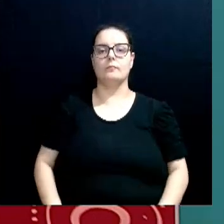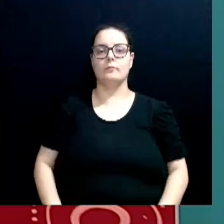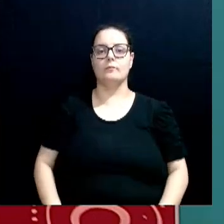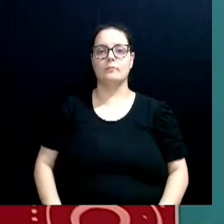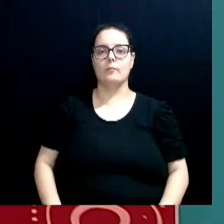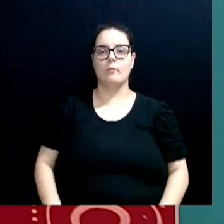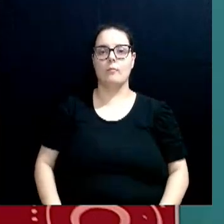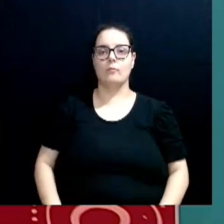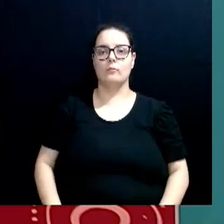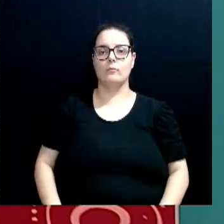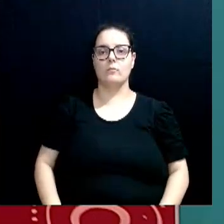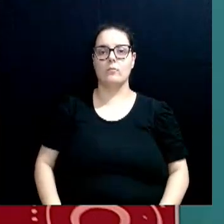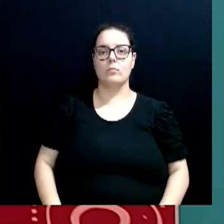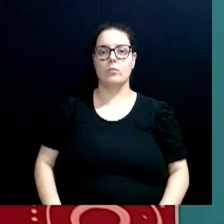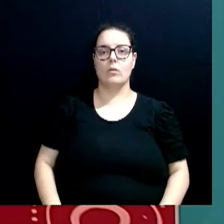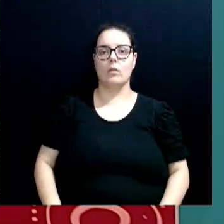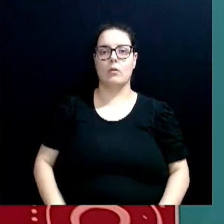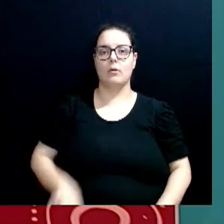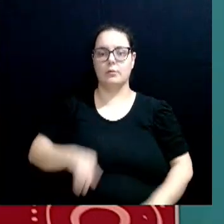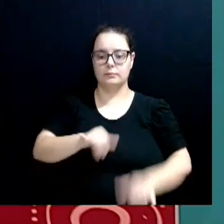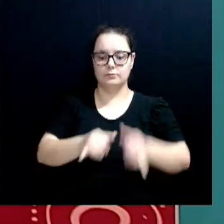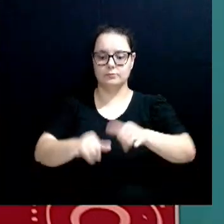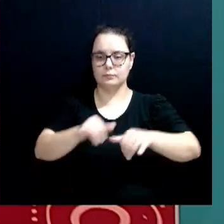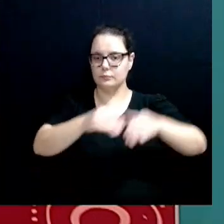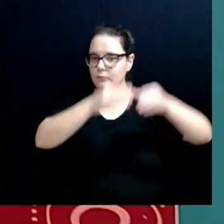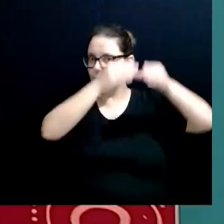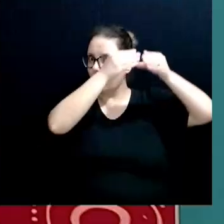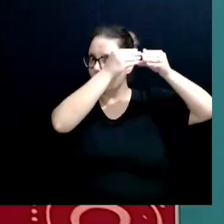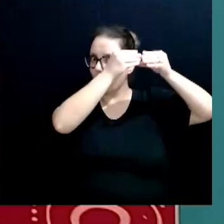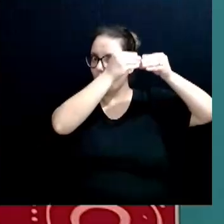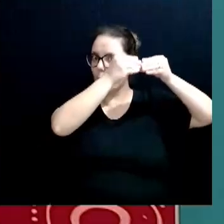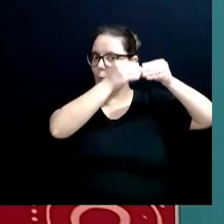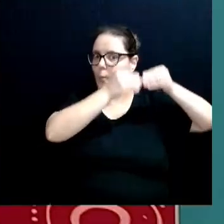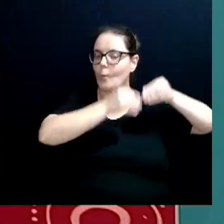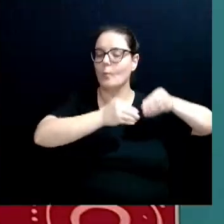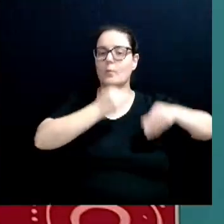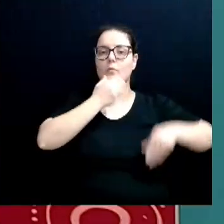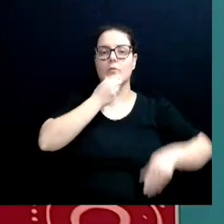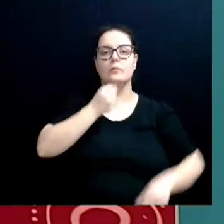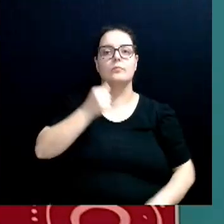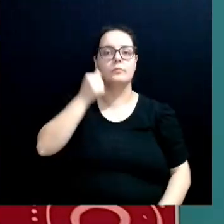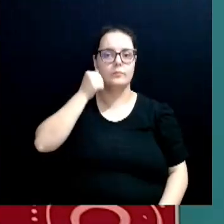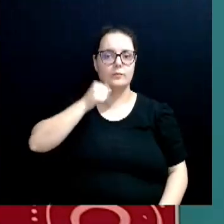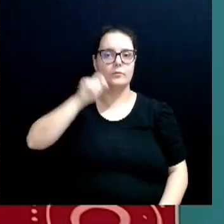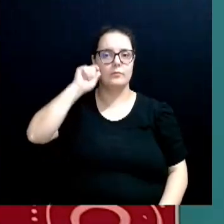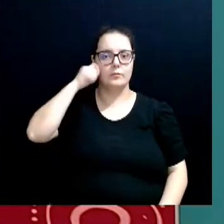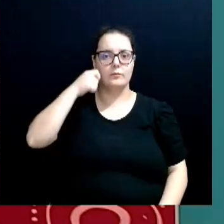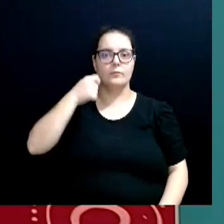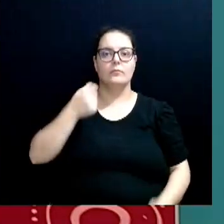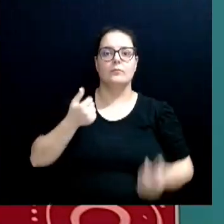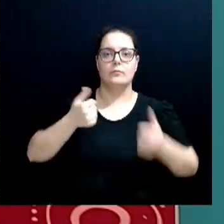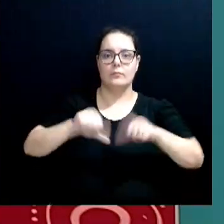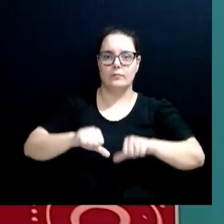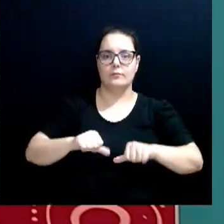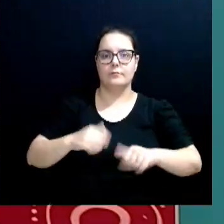para o alisamento do cabelo das mulheres negras, dos homens negros, prejuízo que causa à saúde.